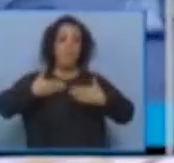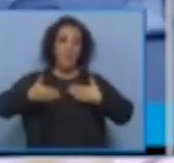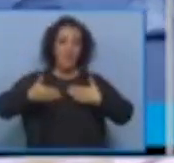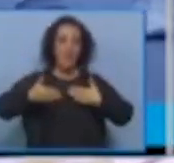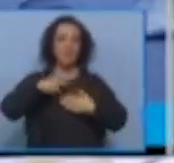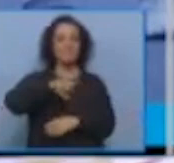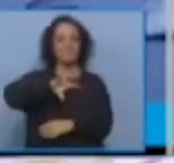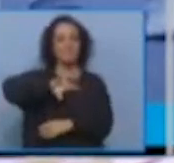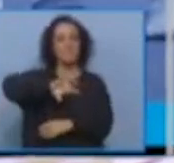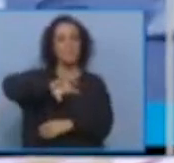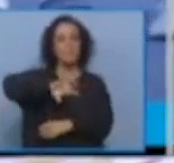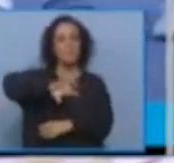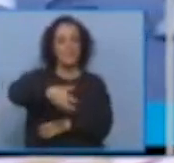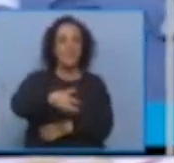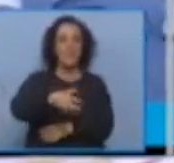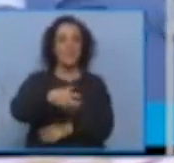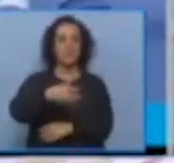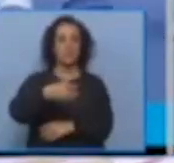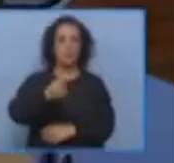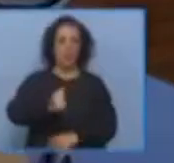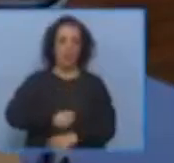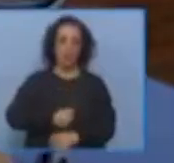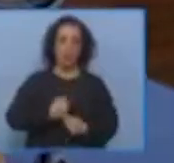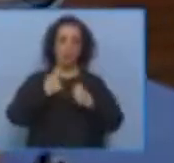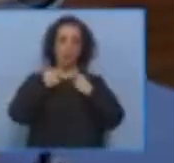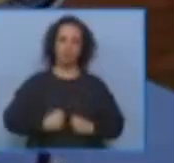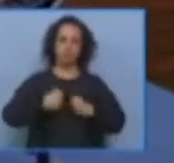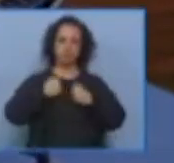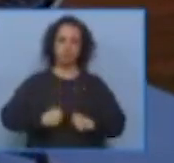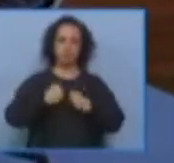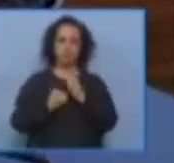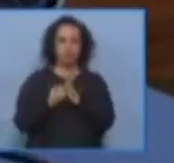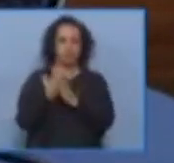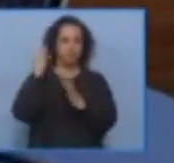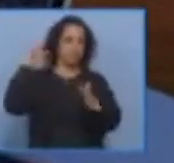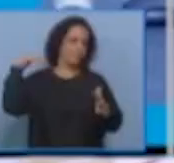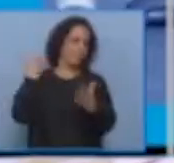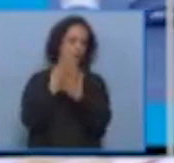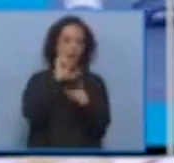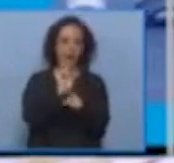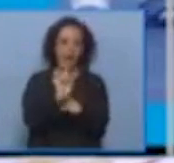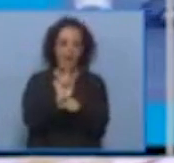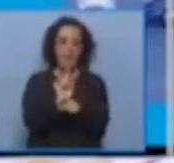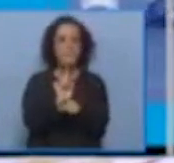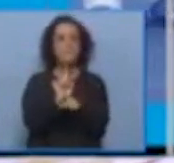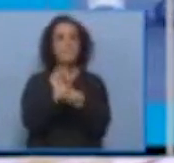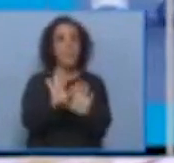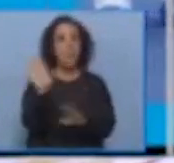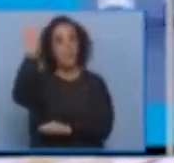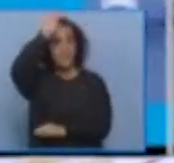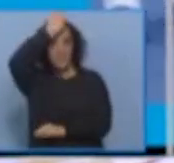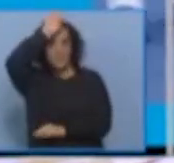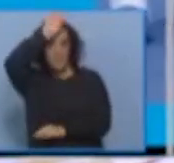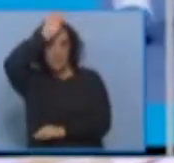onde a raiz católica é mais profunda e se tem mantido, mas eu acho que o Papa,